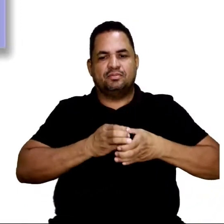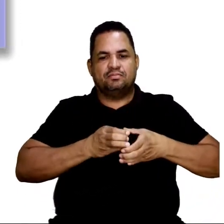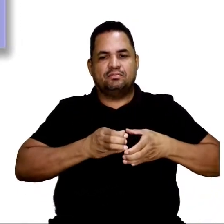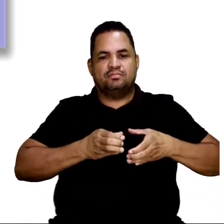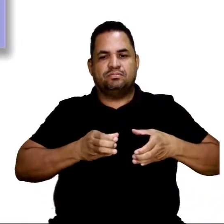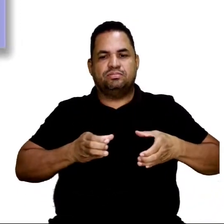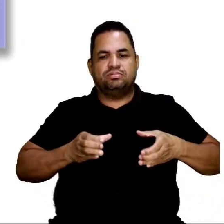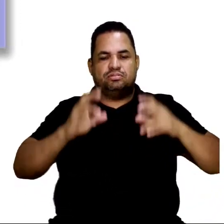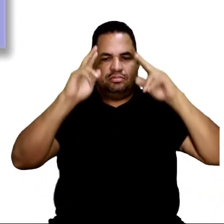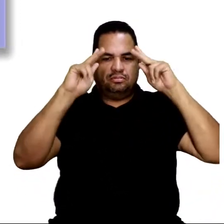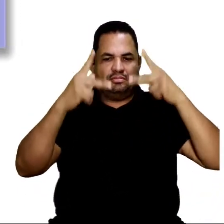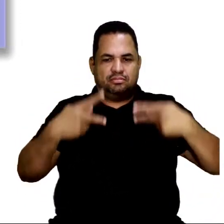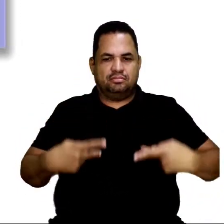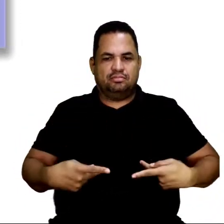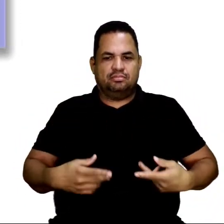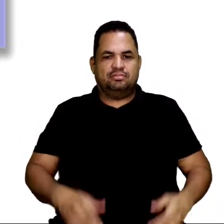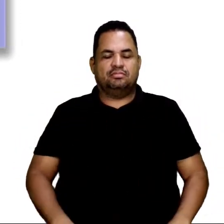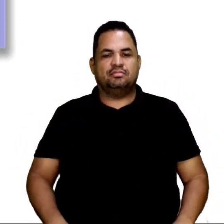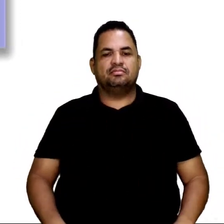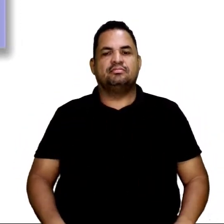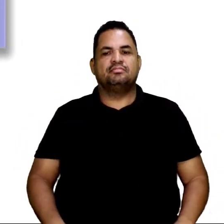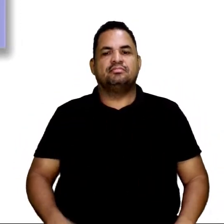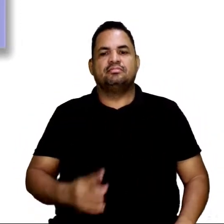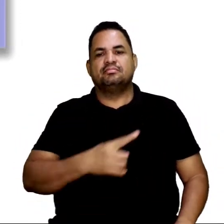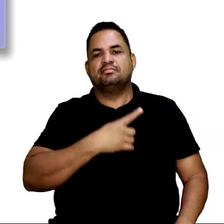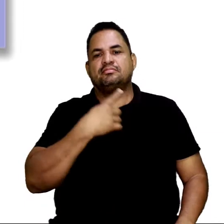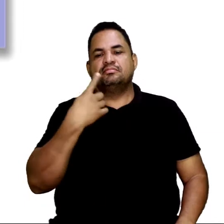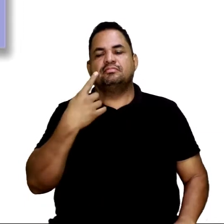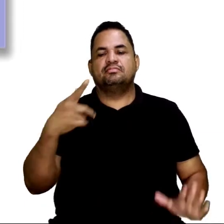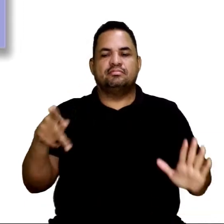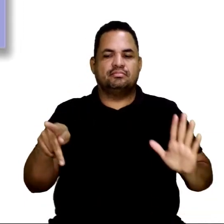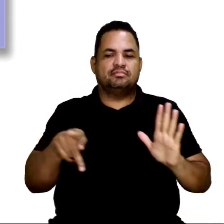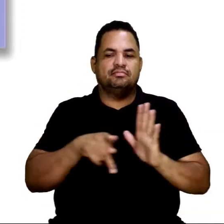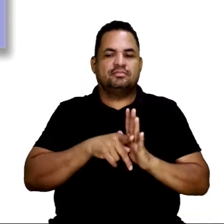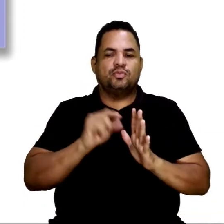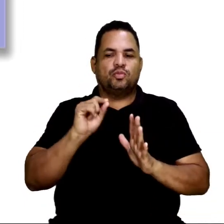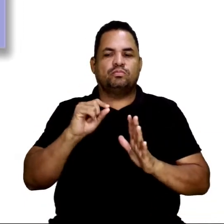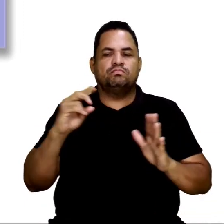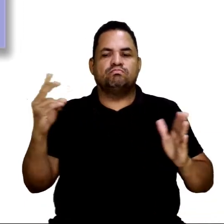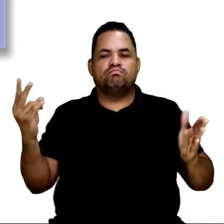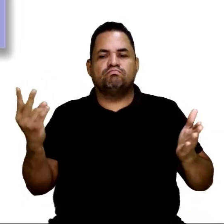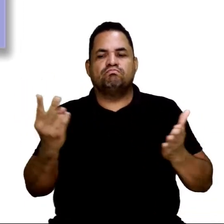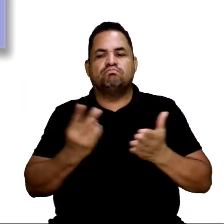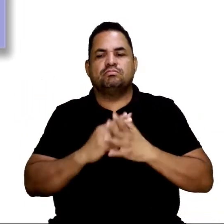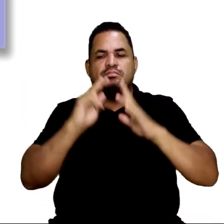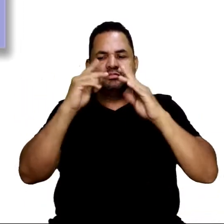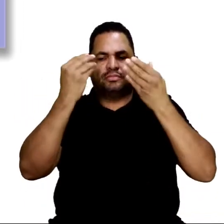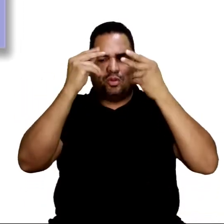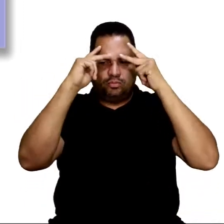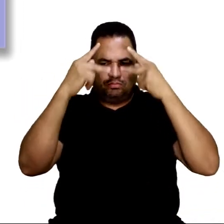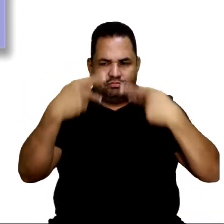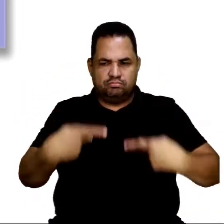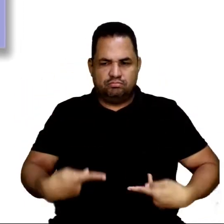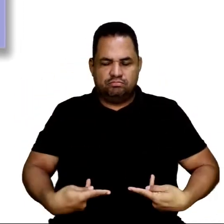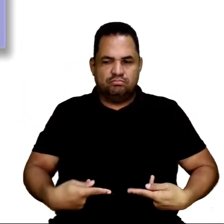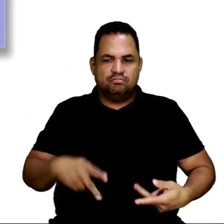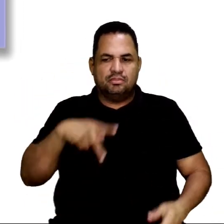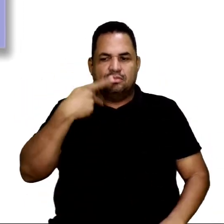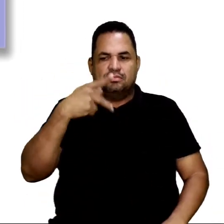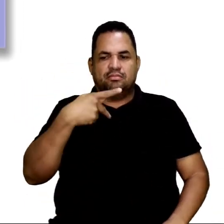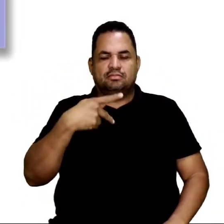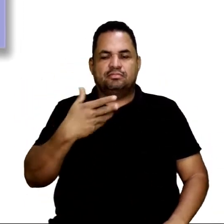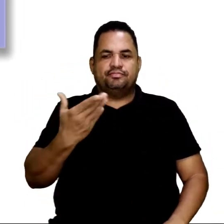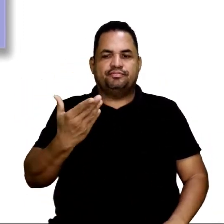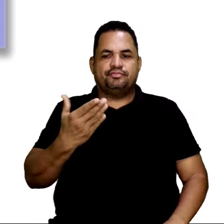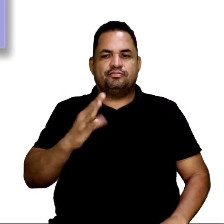não já falou? Pois é, nós vamos especificar o que está acontecendo na parte humana agora. Porque lembra que a gente falou lá